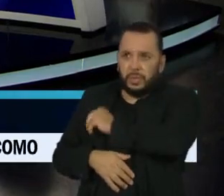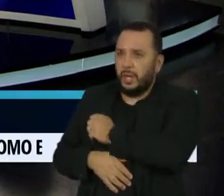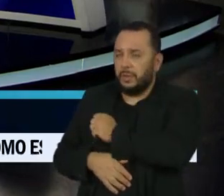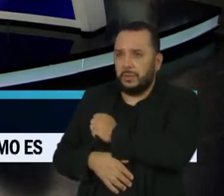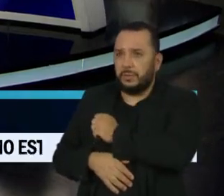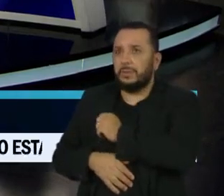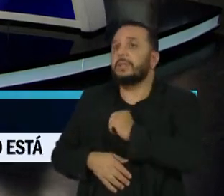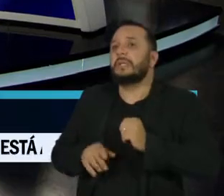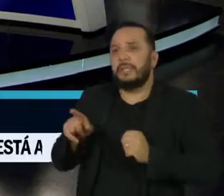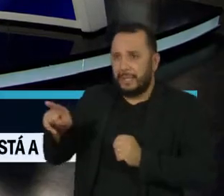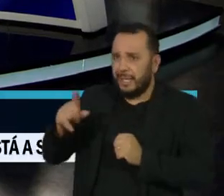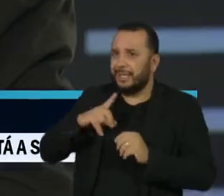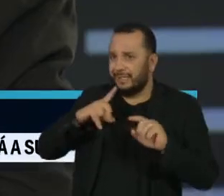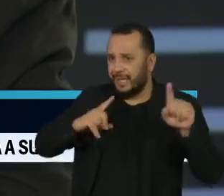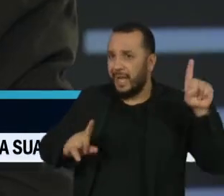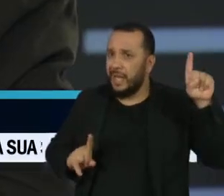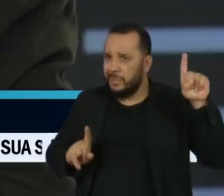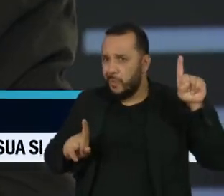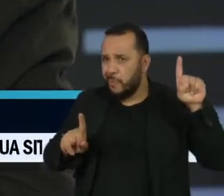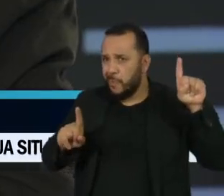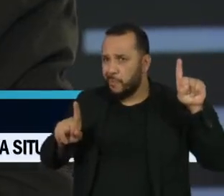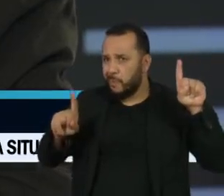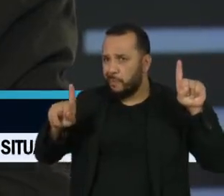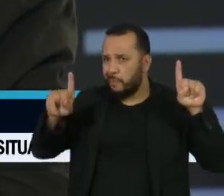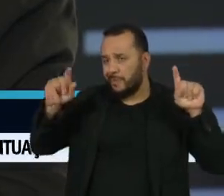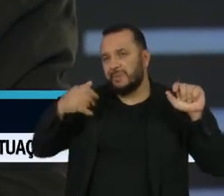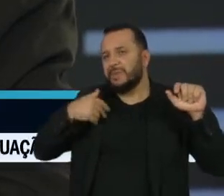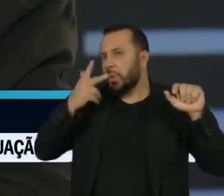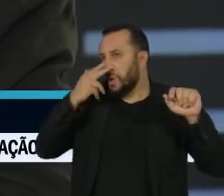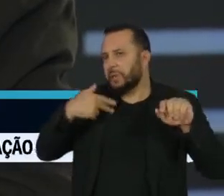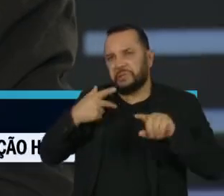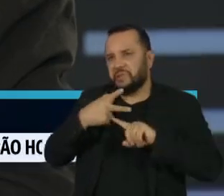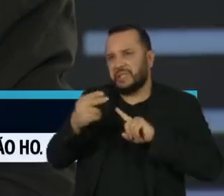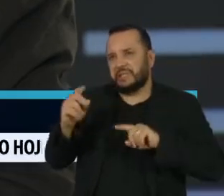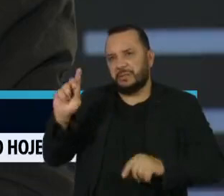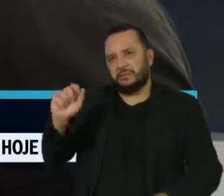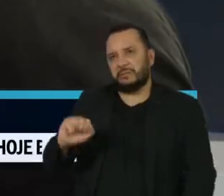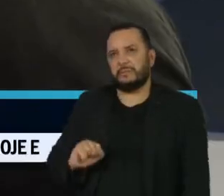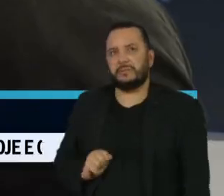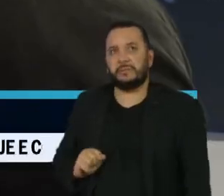ele tá em ascensão, mas... Nem por isso eu acho que ele vai vencer a eleição.